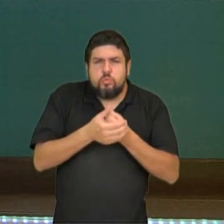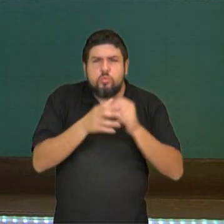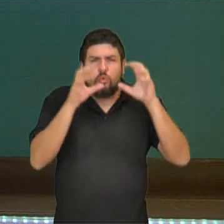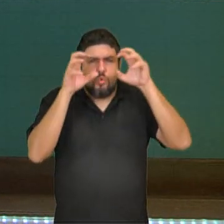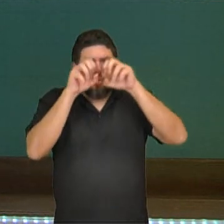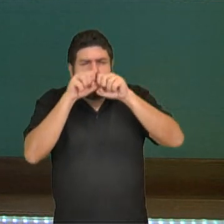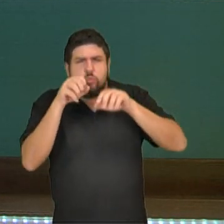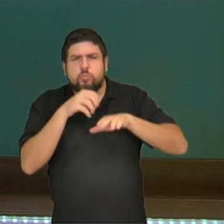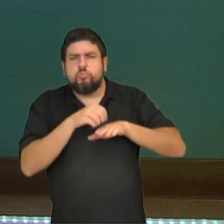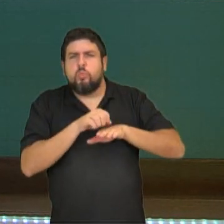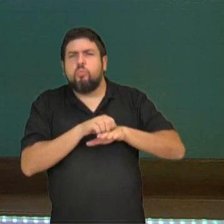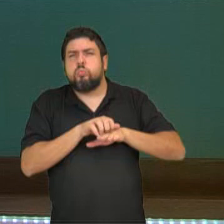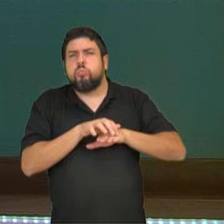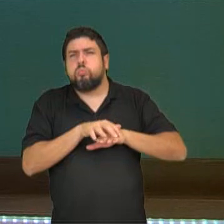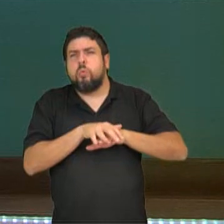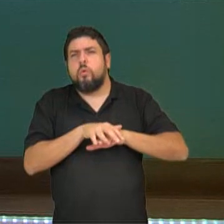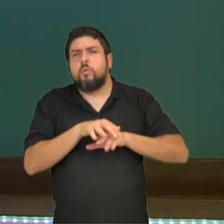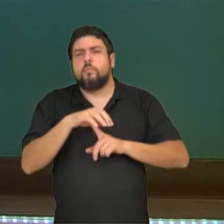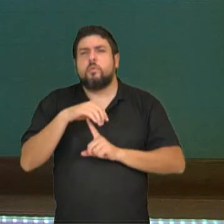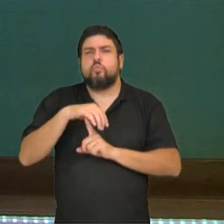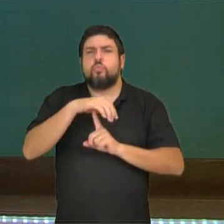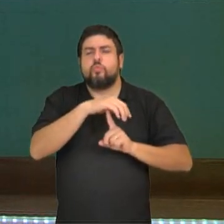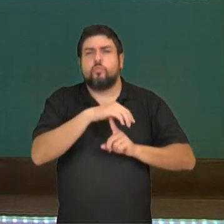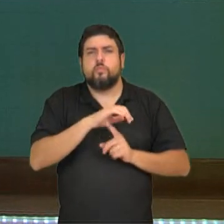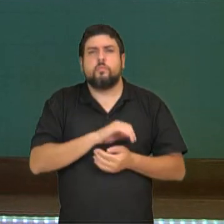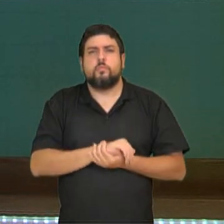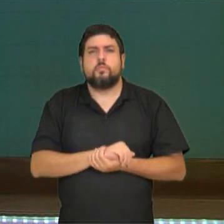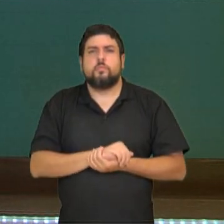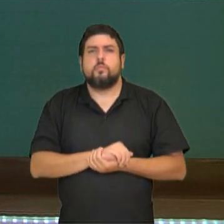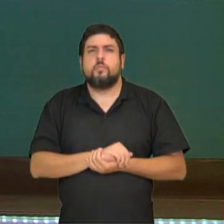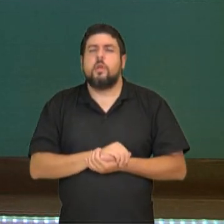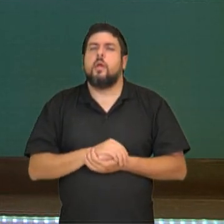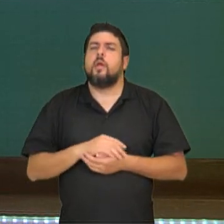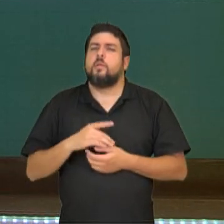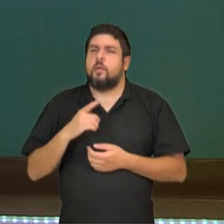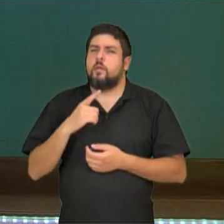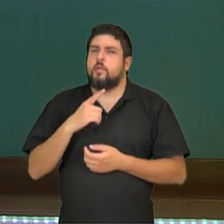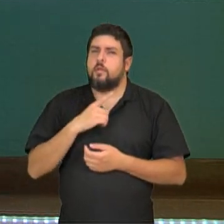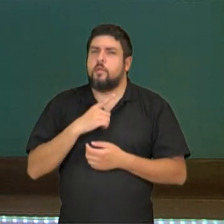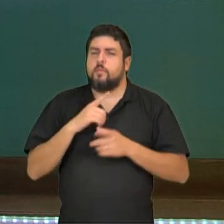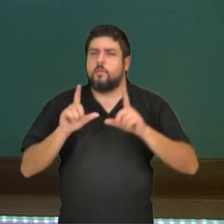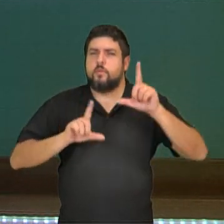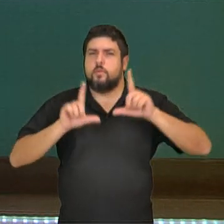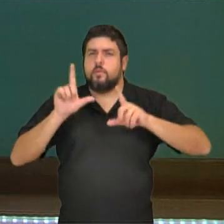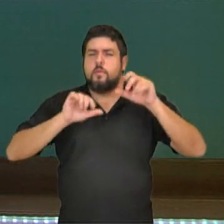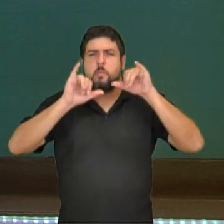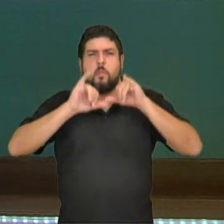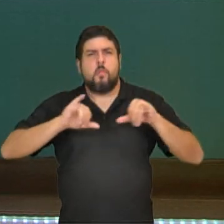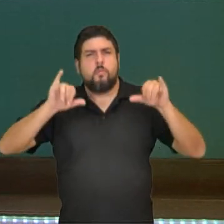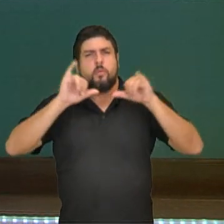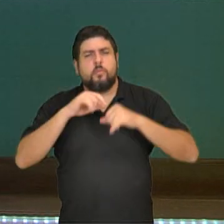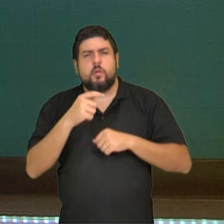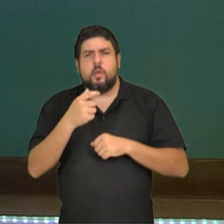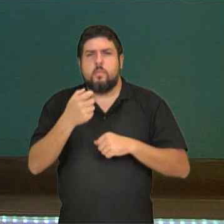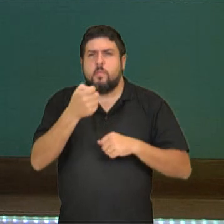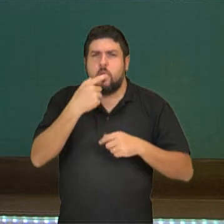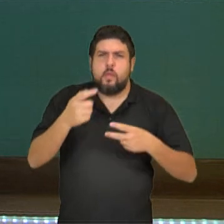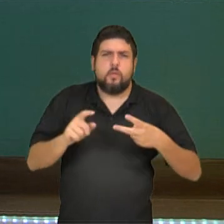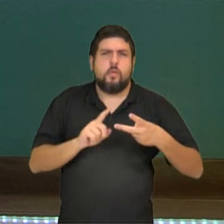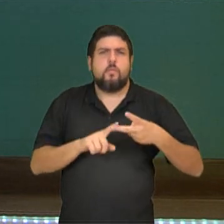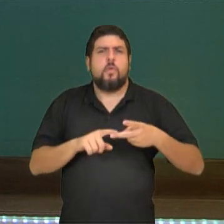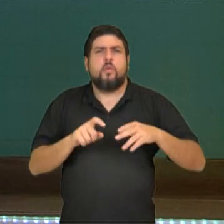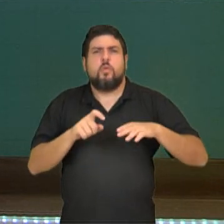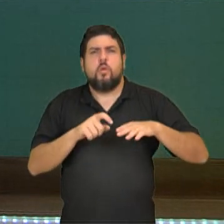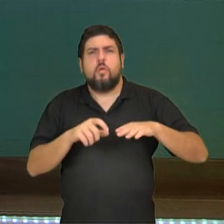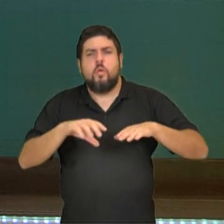que se prolifere esses organismos. E a gente vê muitas propagandas na televisão, né, para medicamentos,